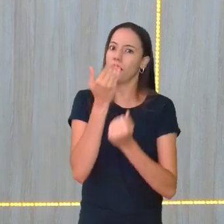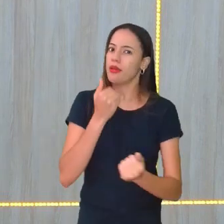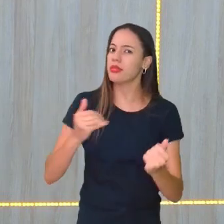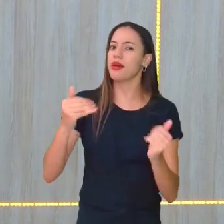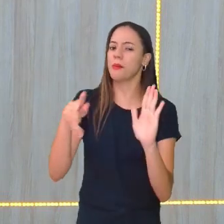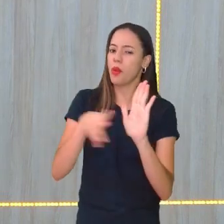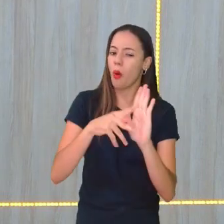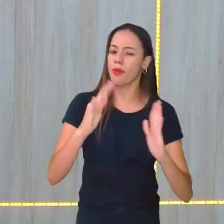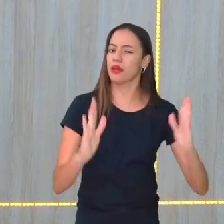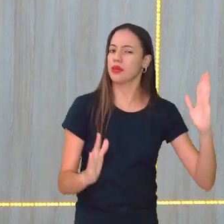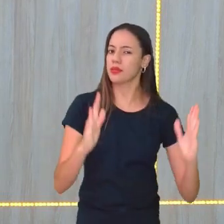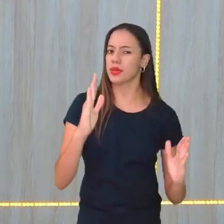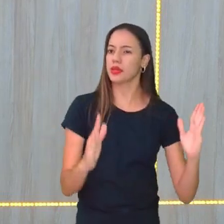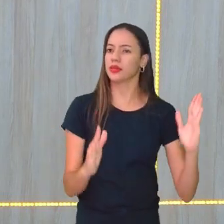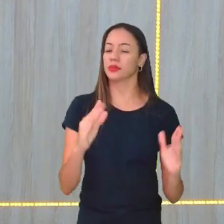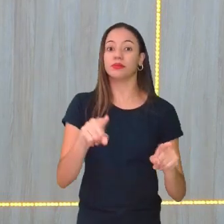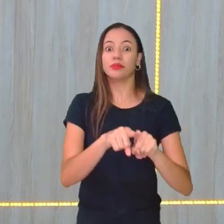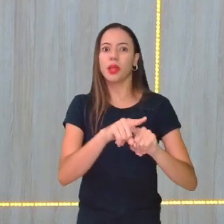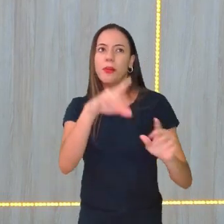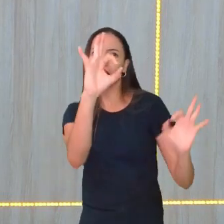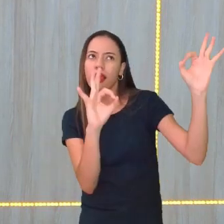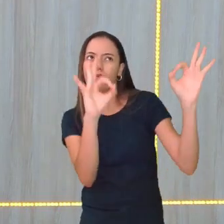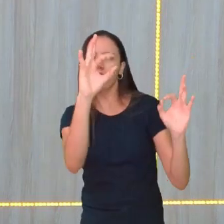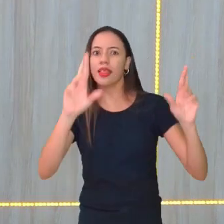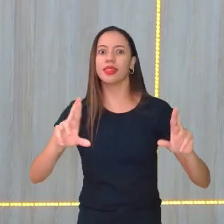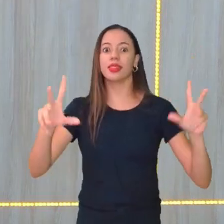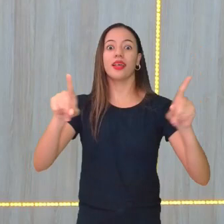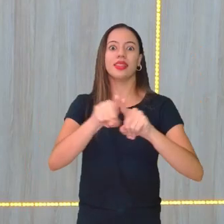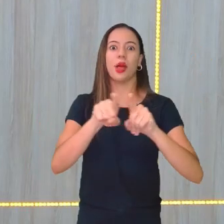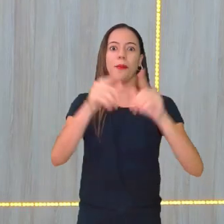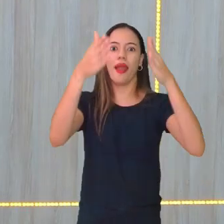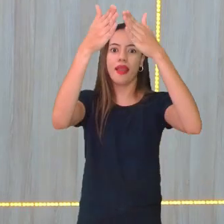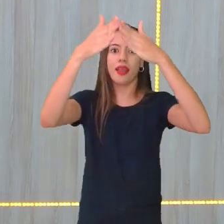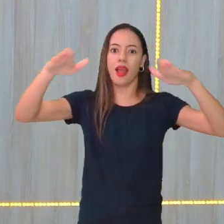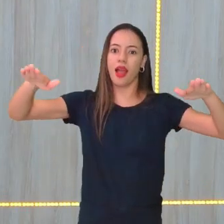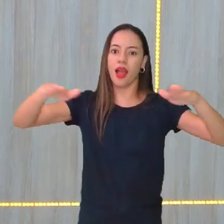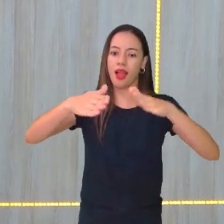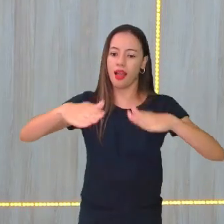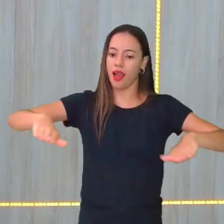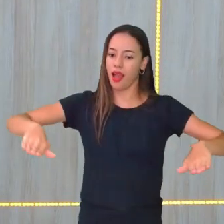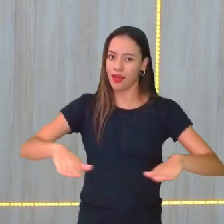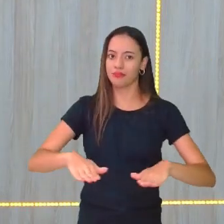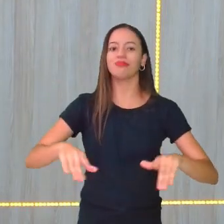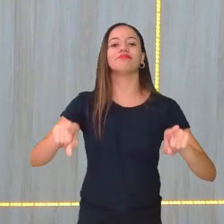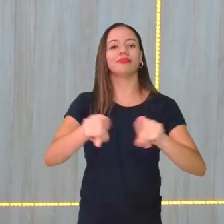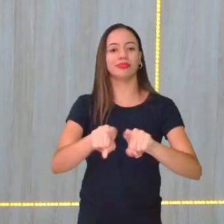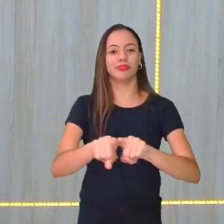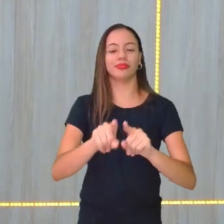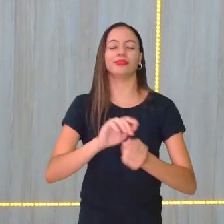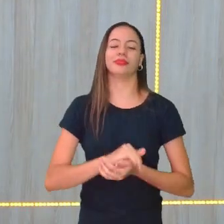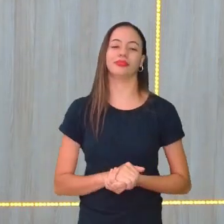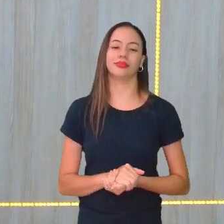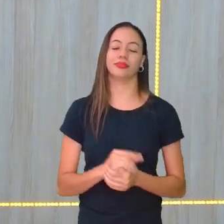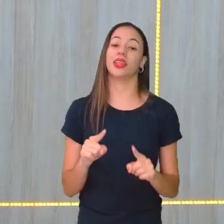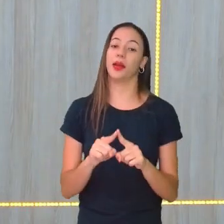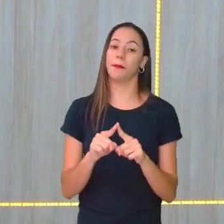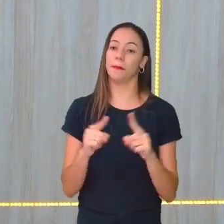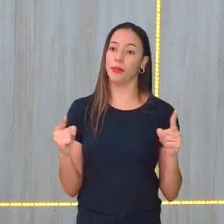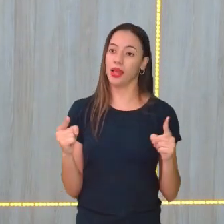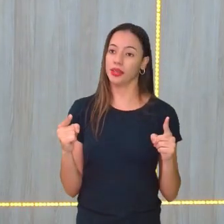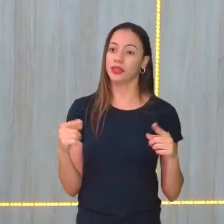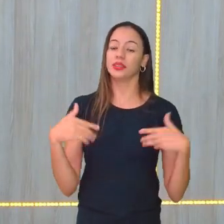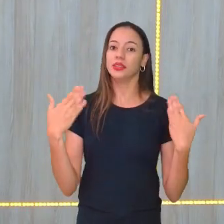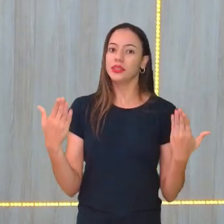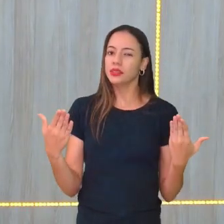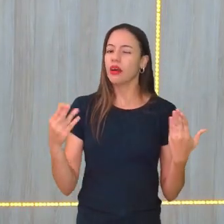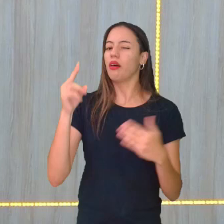típicas daquele período, decoração diferente e a árvore de Natal. Mas, nesse sentido,